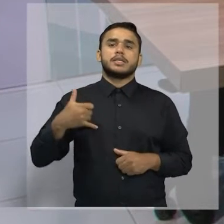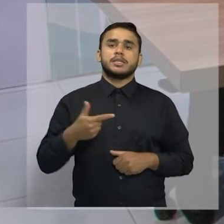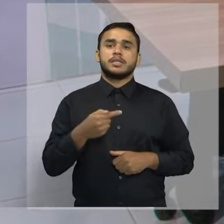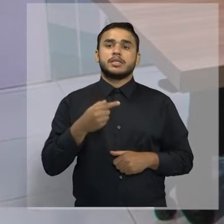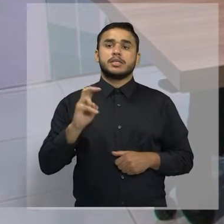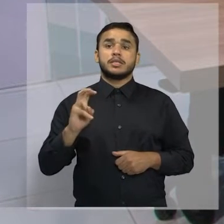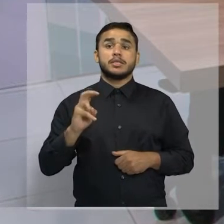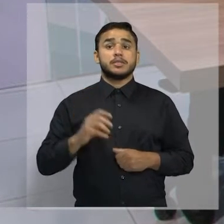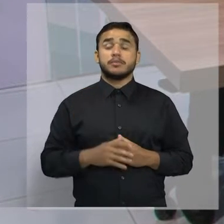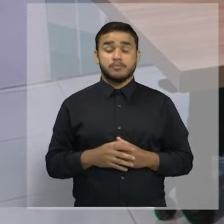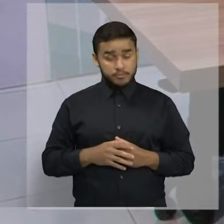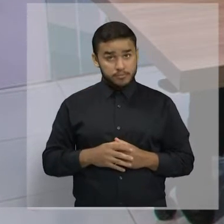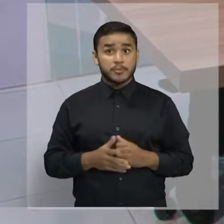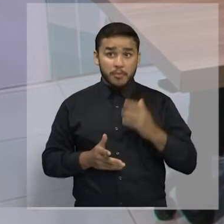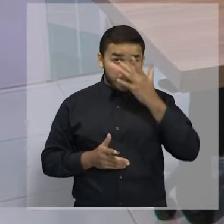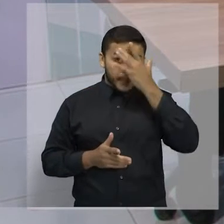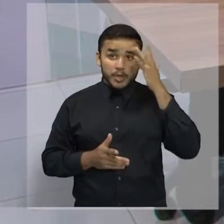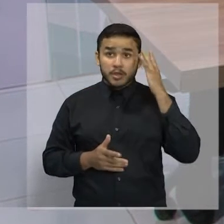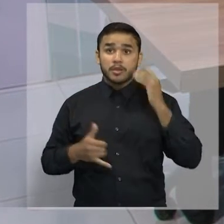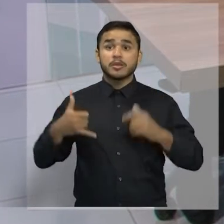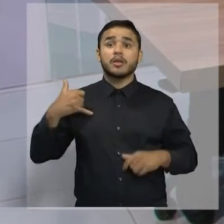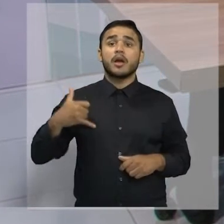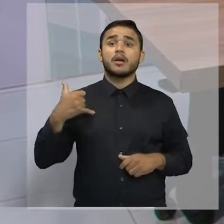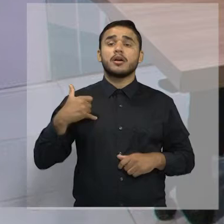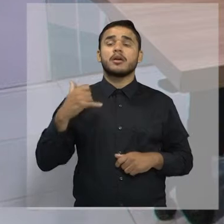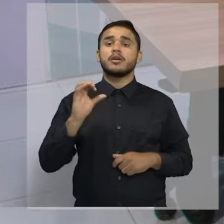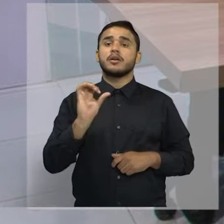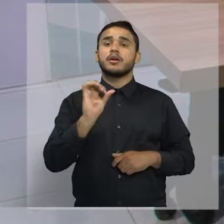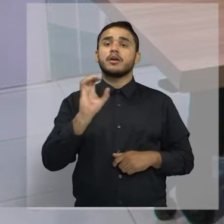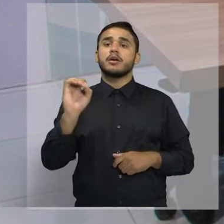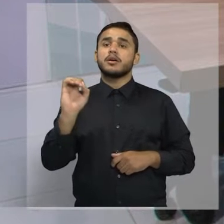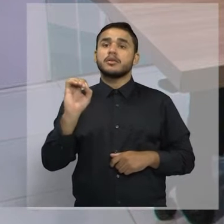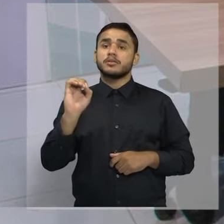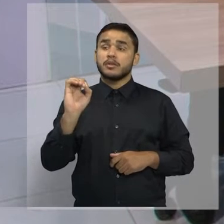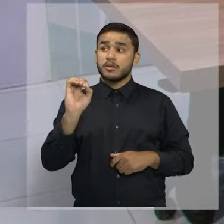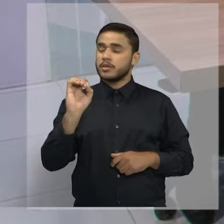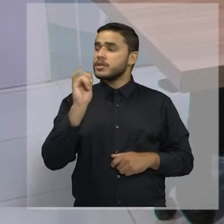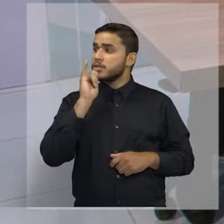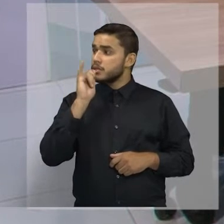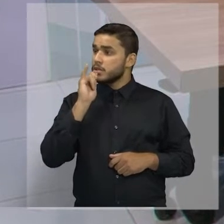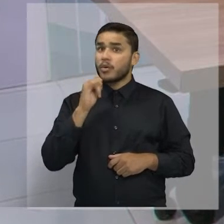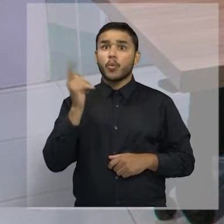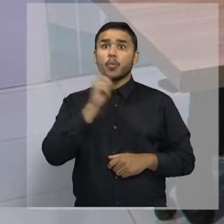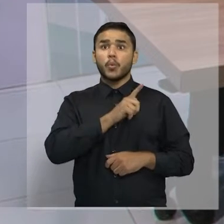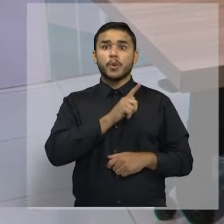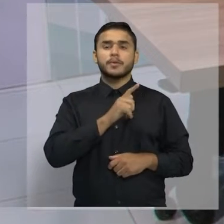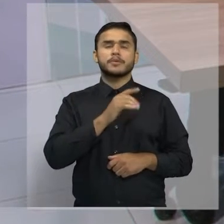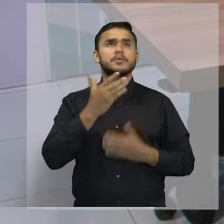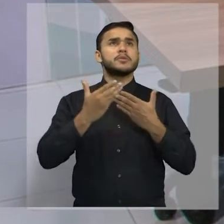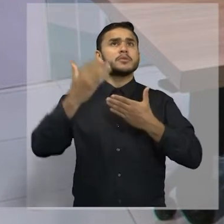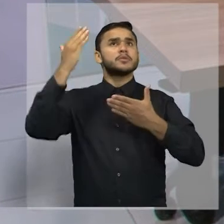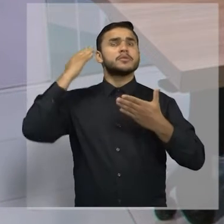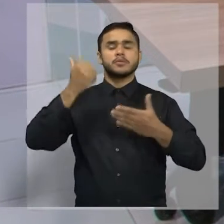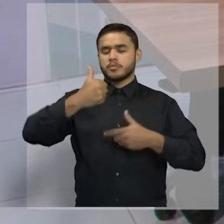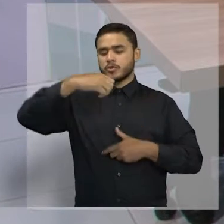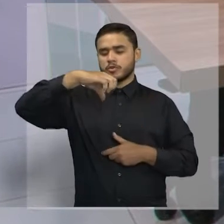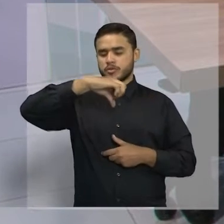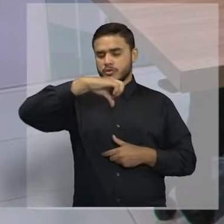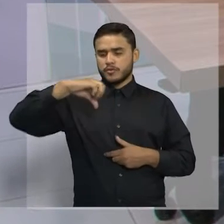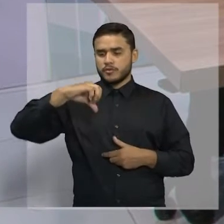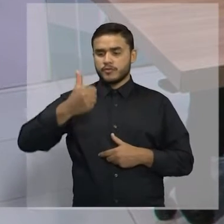passar 80. Não, é quem fez 60 anos. Quando você compara